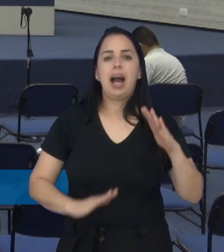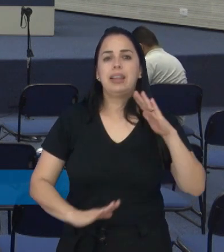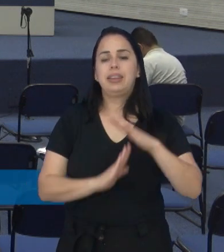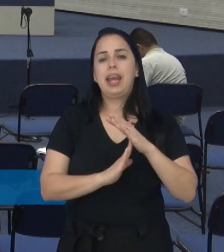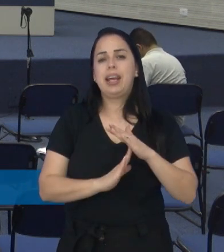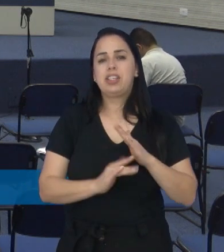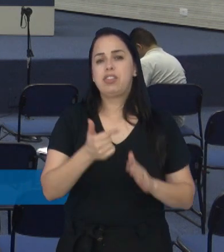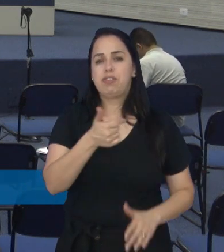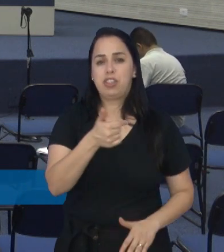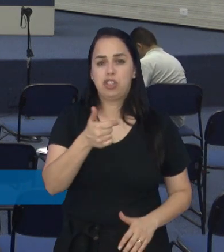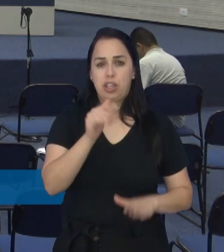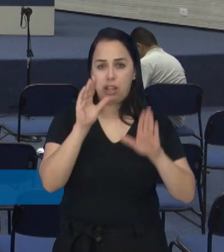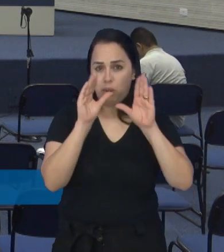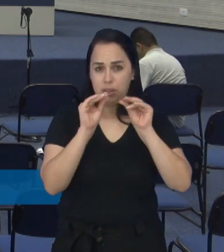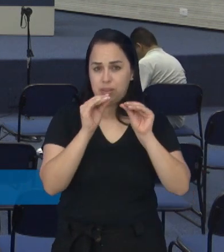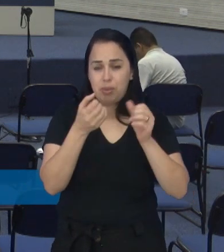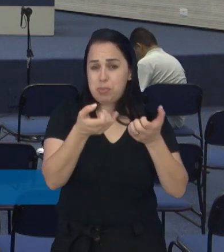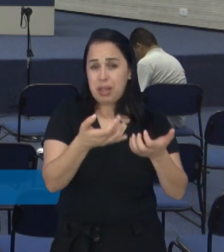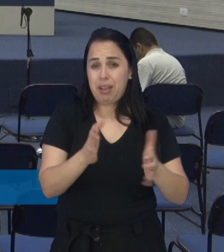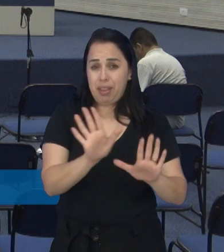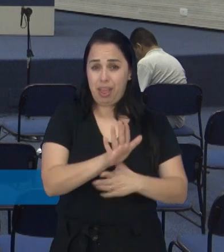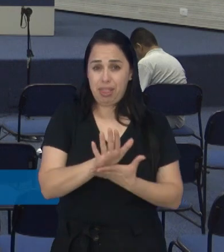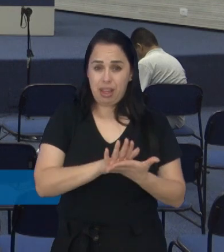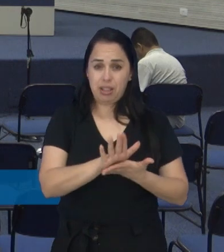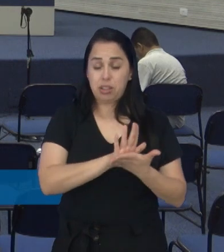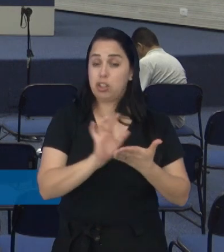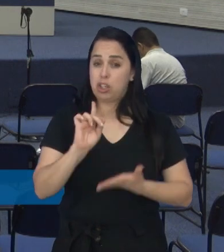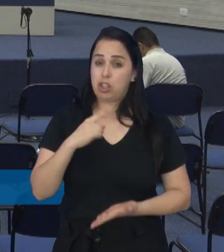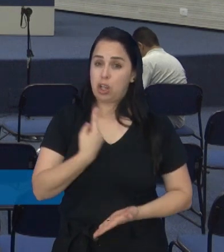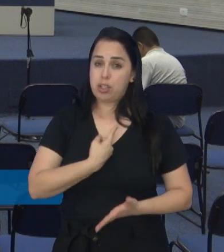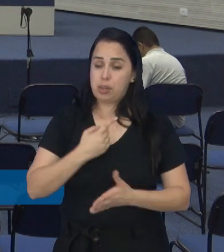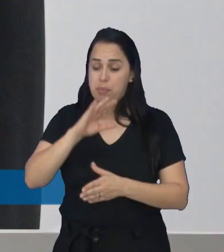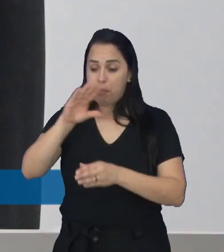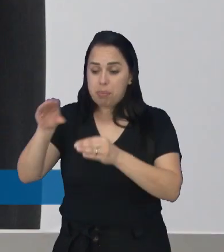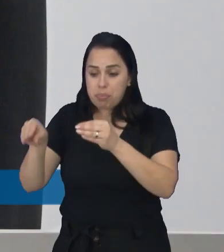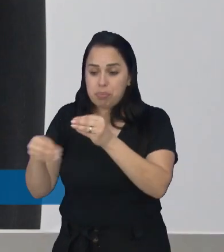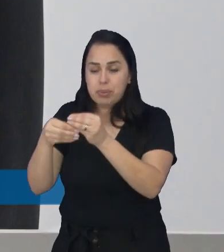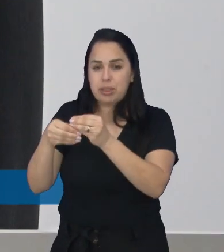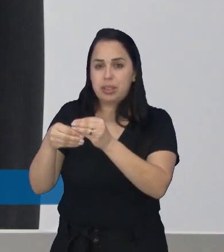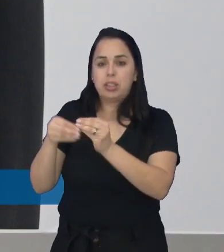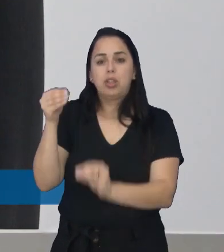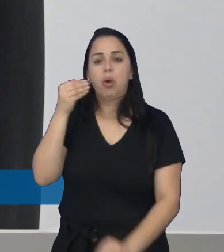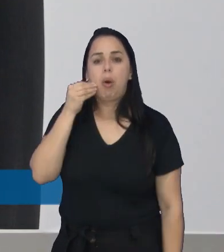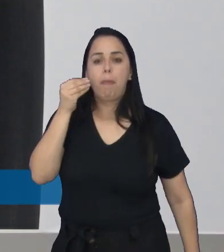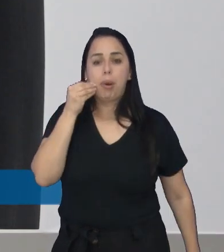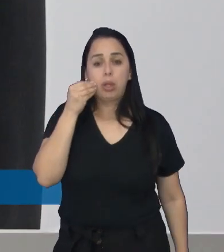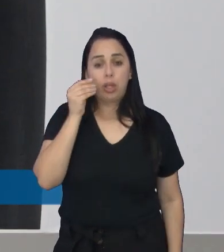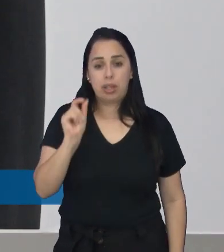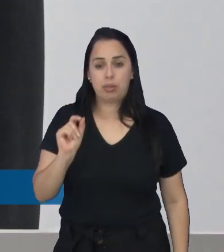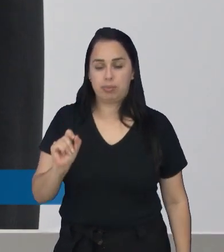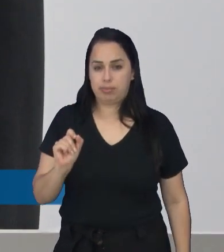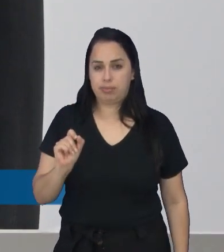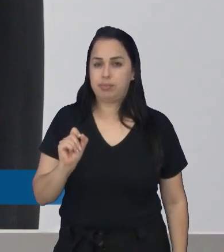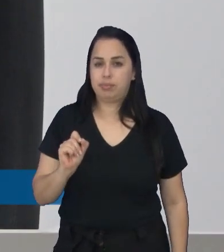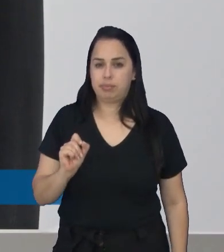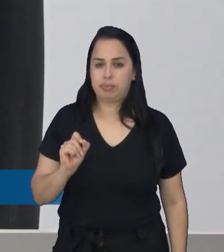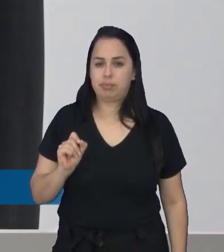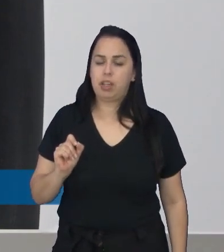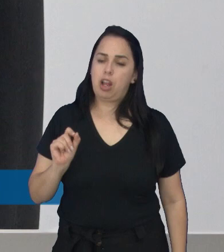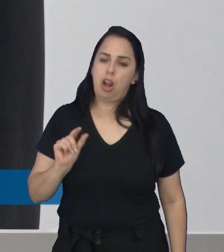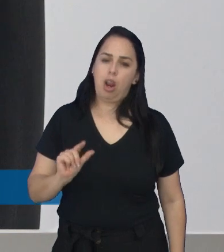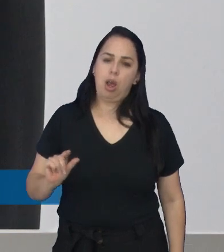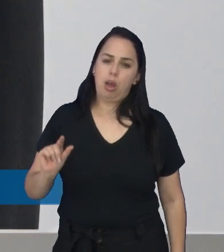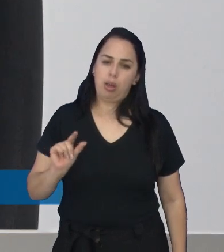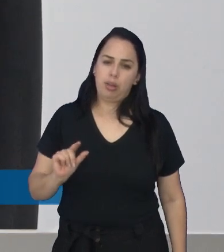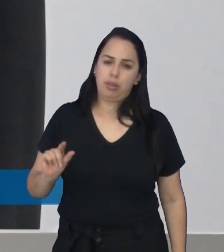às 22 horas não trazia nada o que nós fizemos foi preencher essa lacuna de oportunidade e obviamente